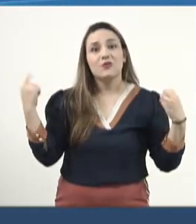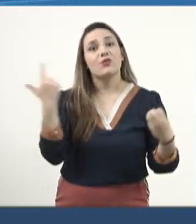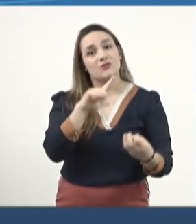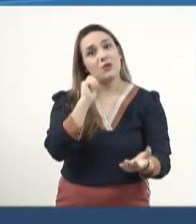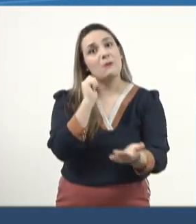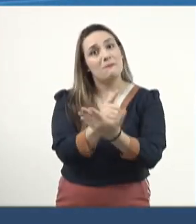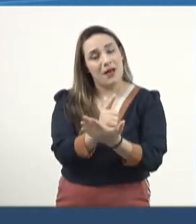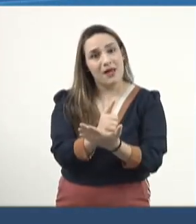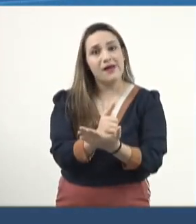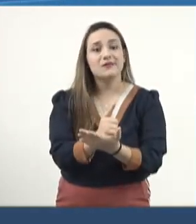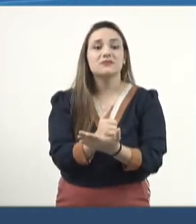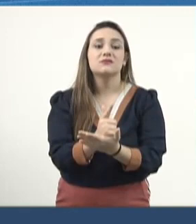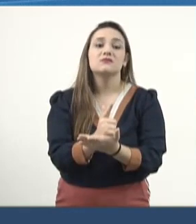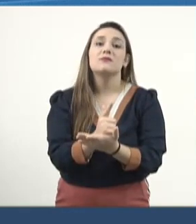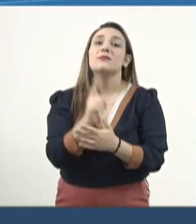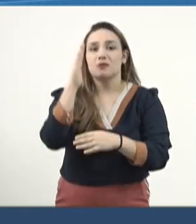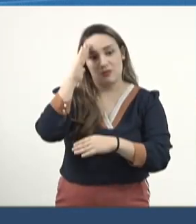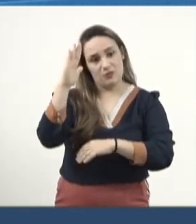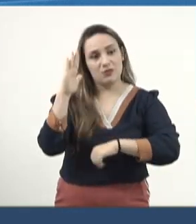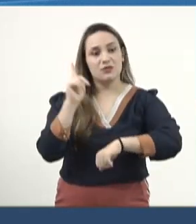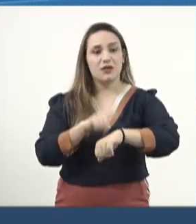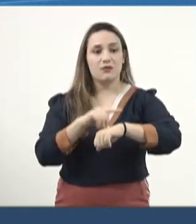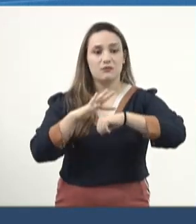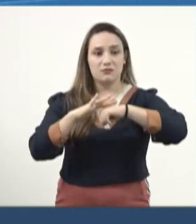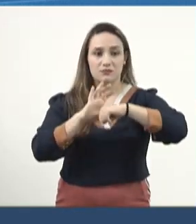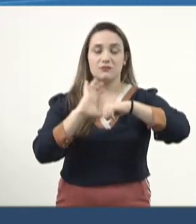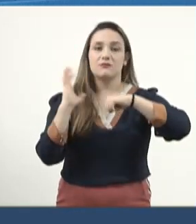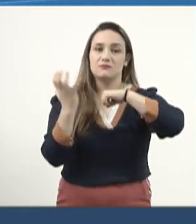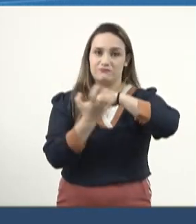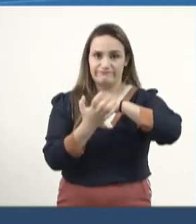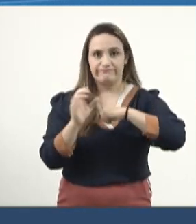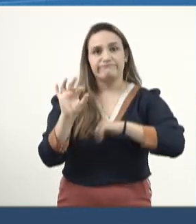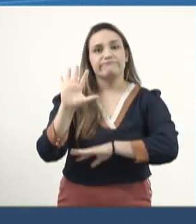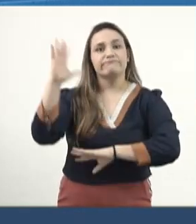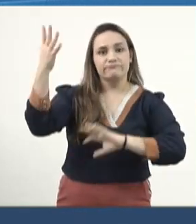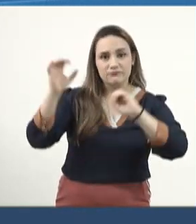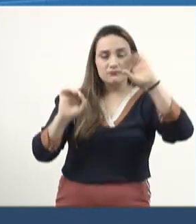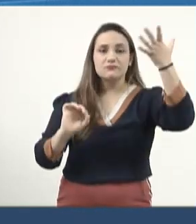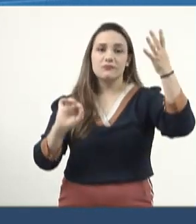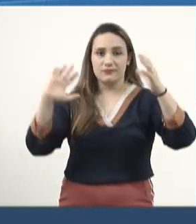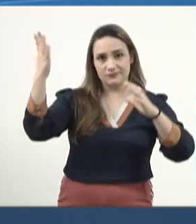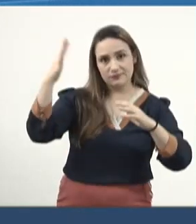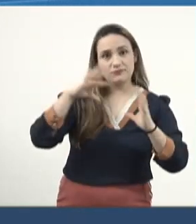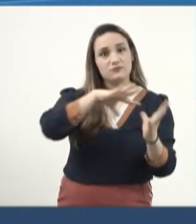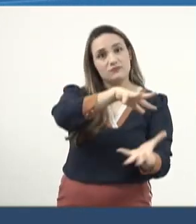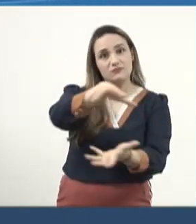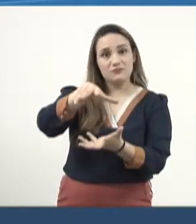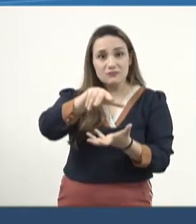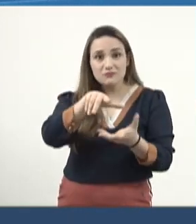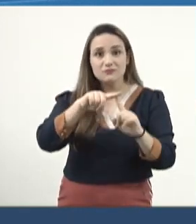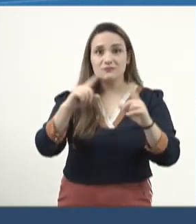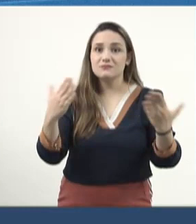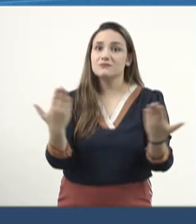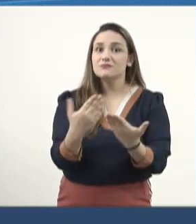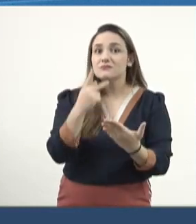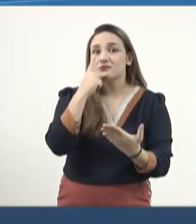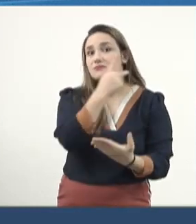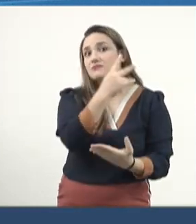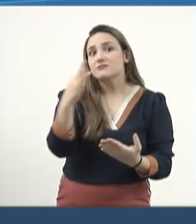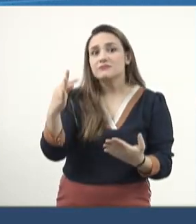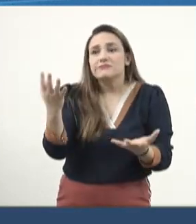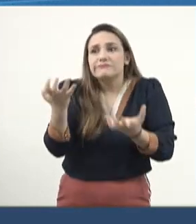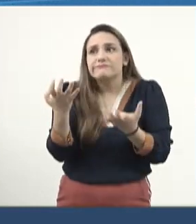mesa, principalmente durante a pandemia, toda a desgraça que aconteceu no mundo, e agora o PT